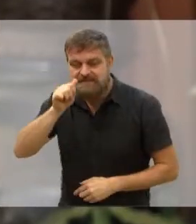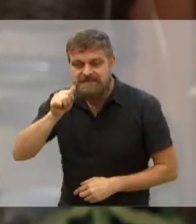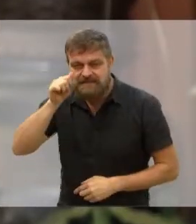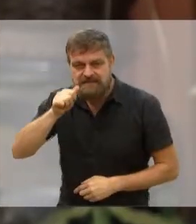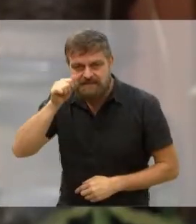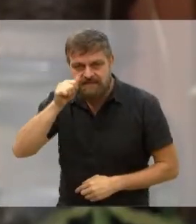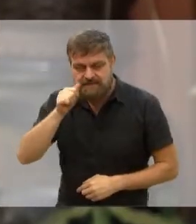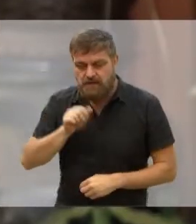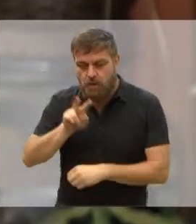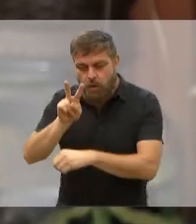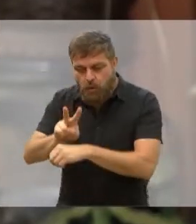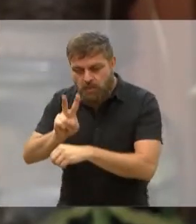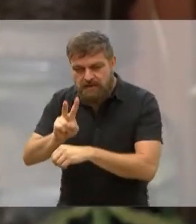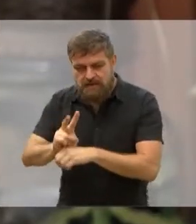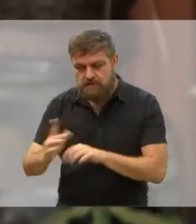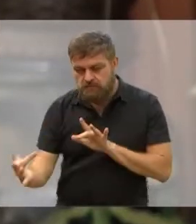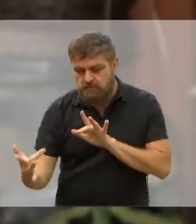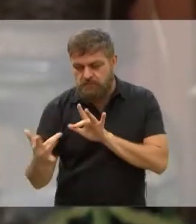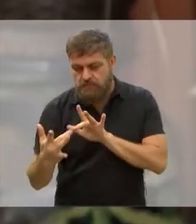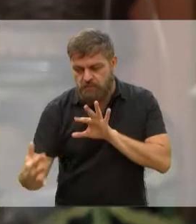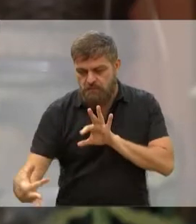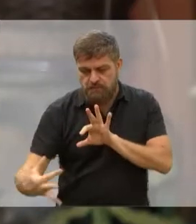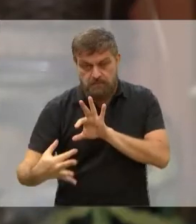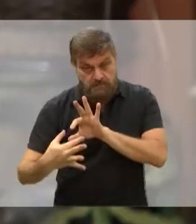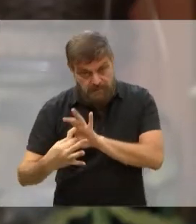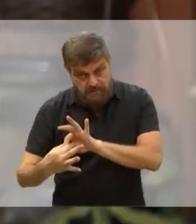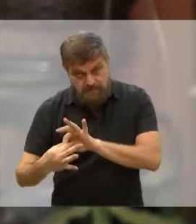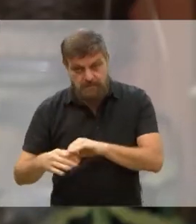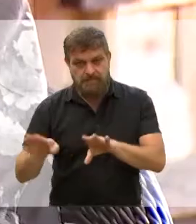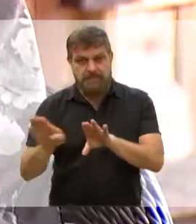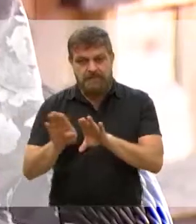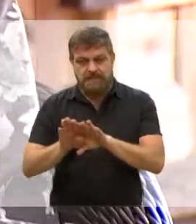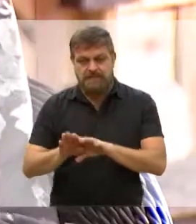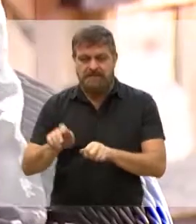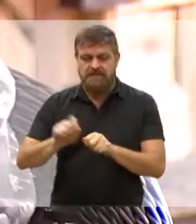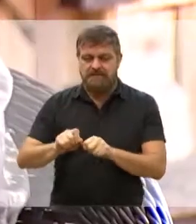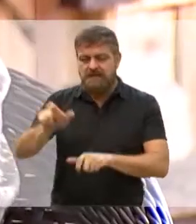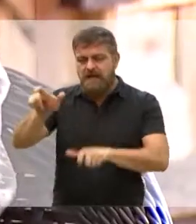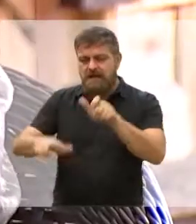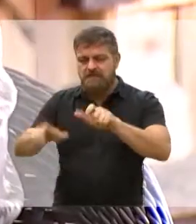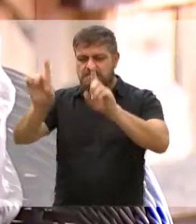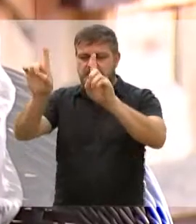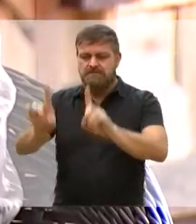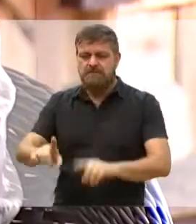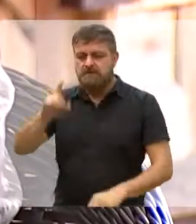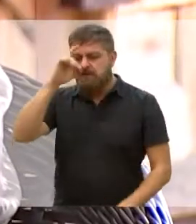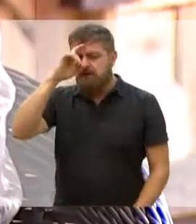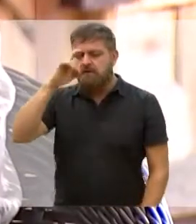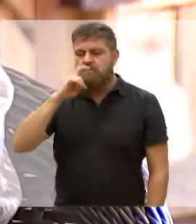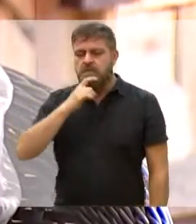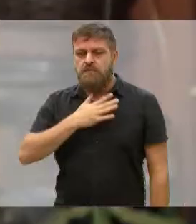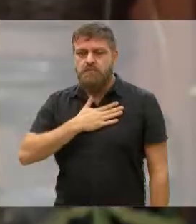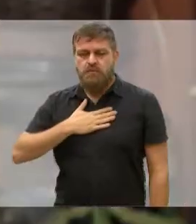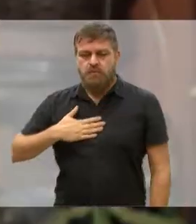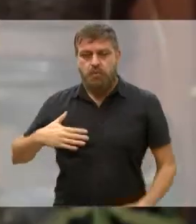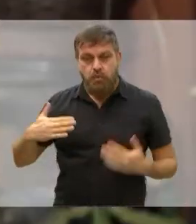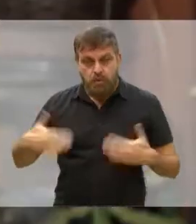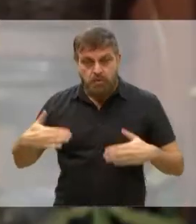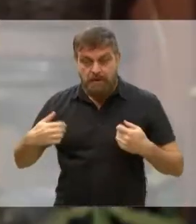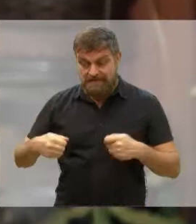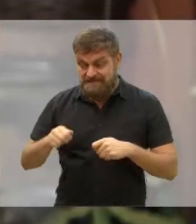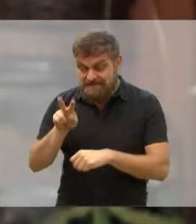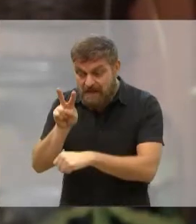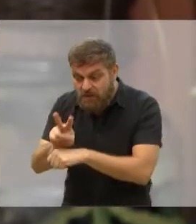deficiência, buscando aí fortalecer esse elo e até tranquilizar esse paciente que precisa de uma